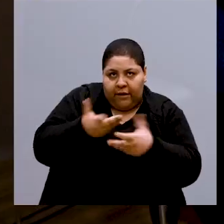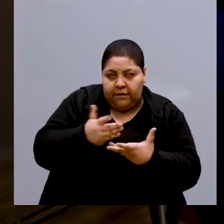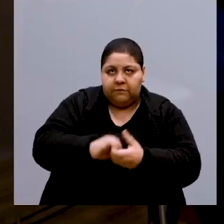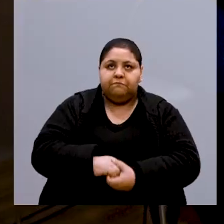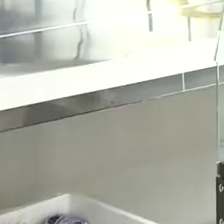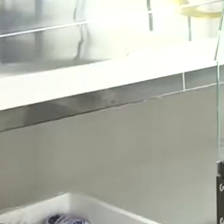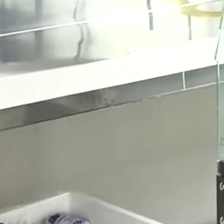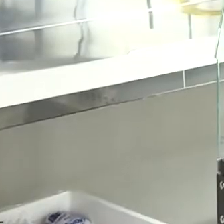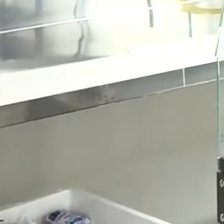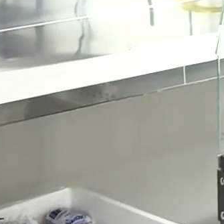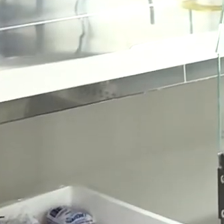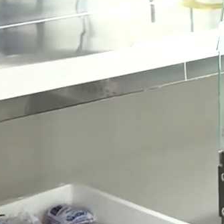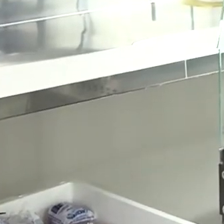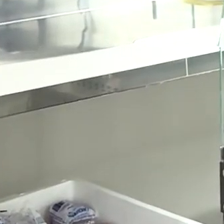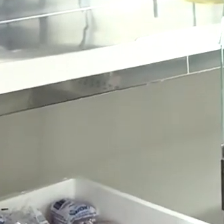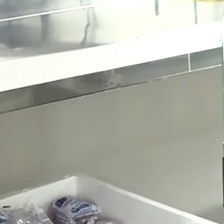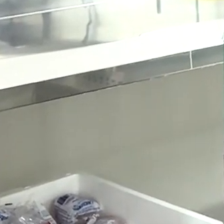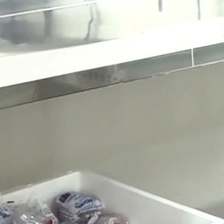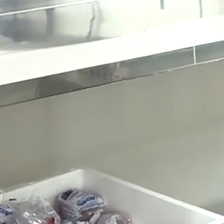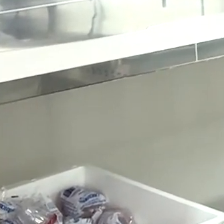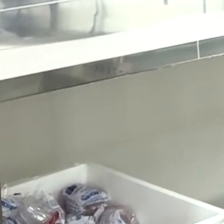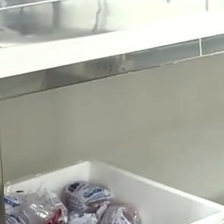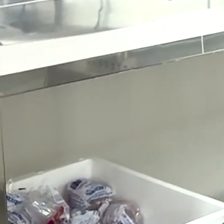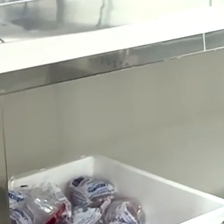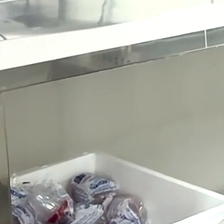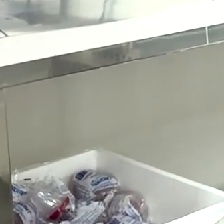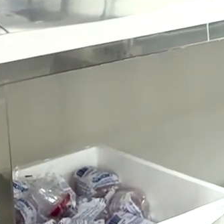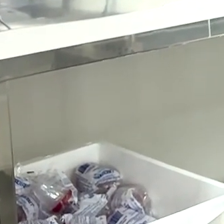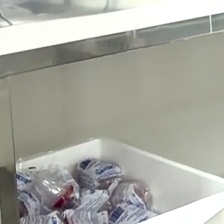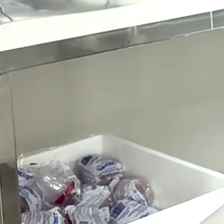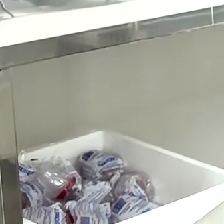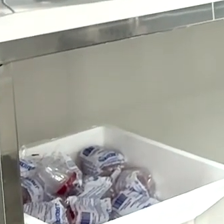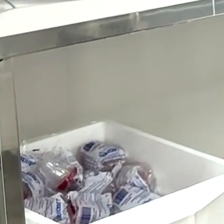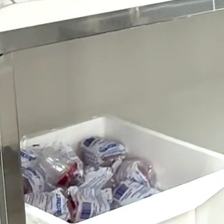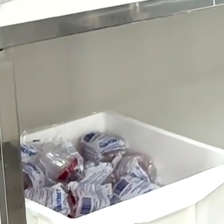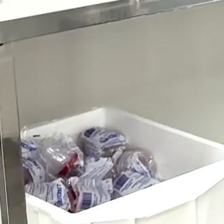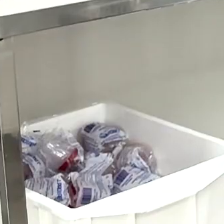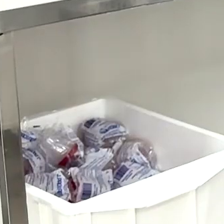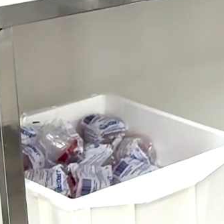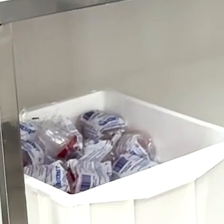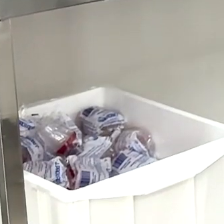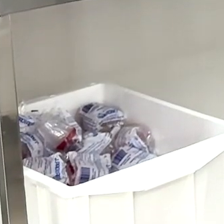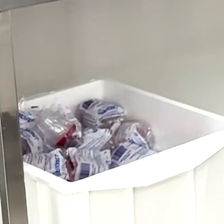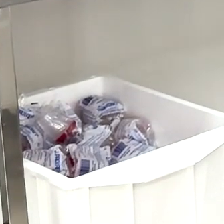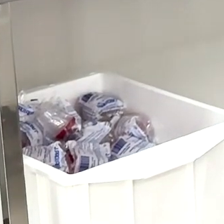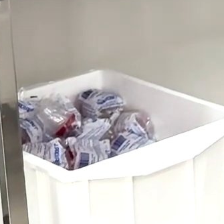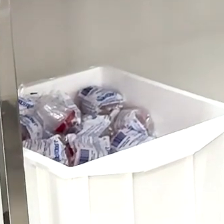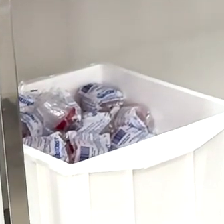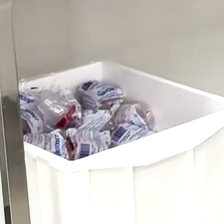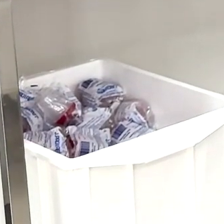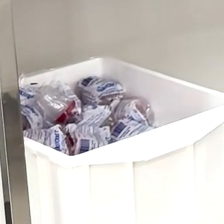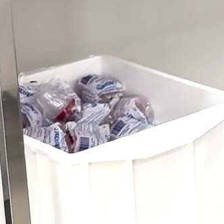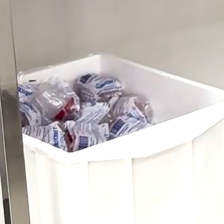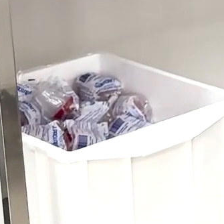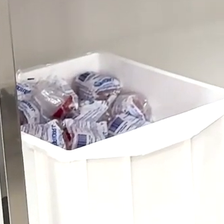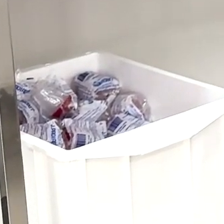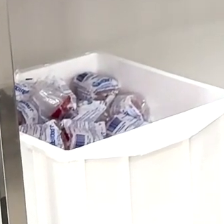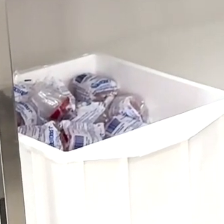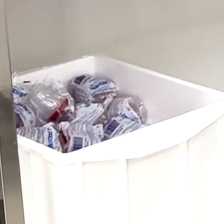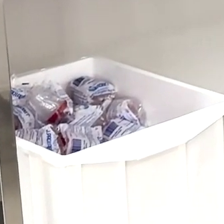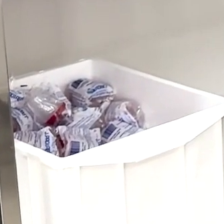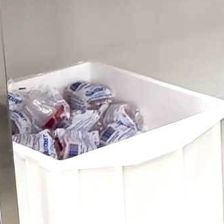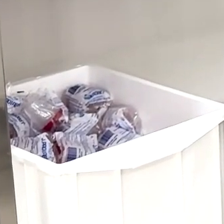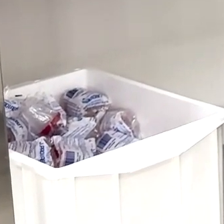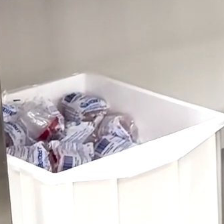horário? Então, o nosso horário hoje ele é de segunda a sexta, das 7 da manhã às 7 horas da noite. Não precisa agendar, é só vir até